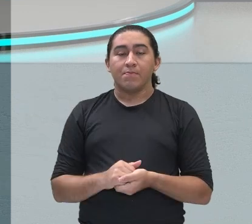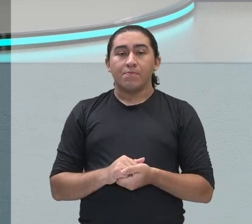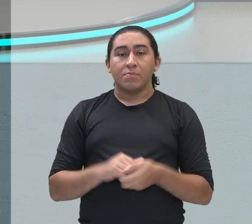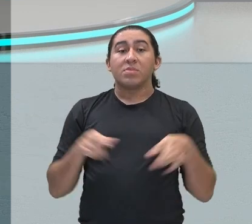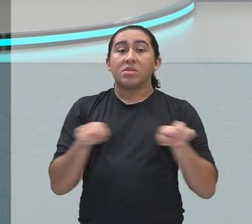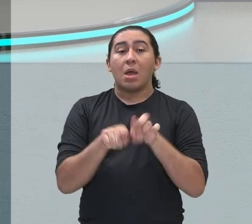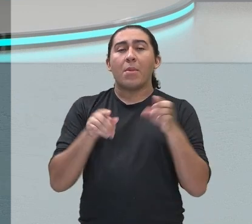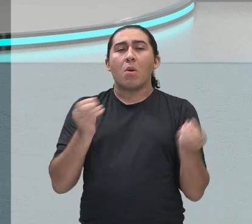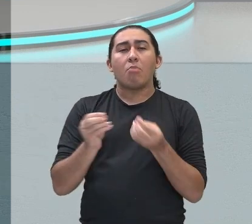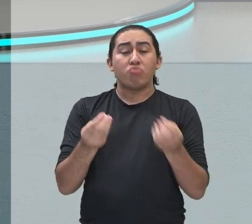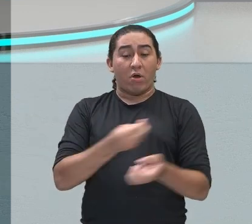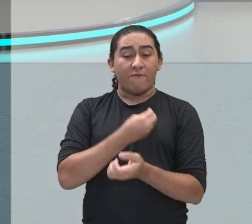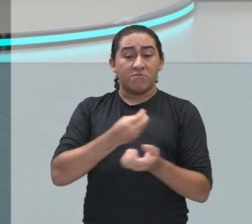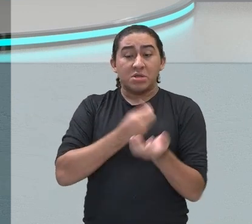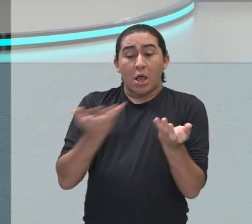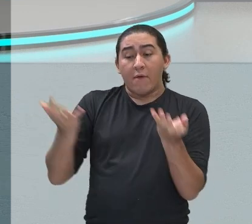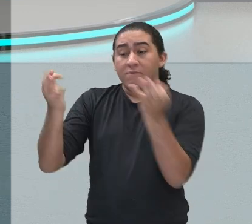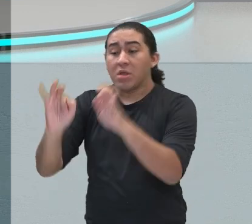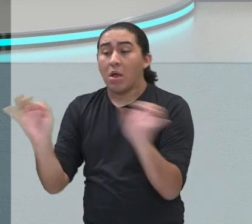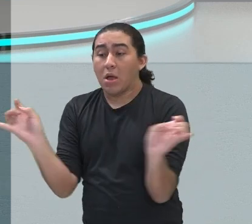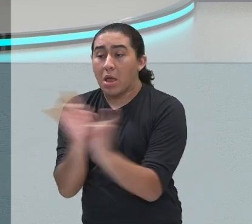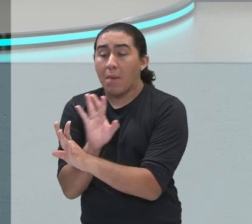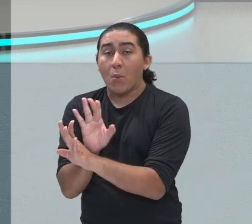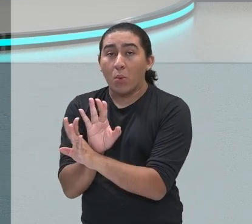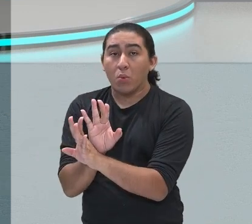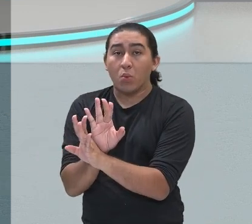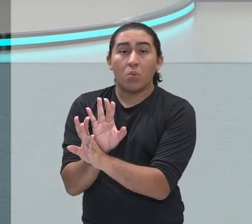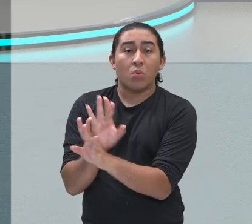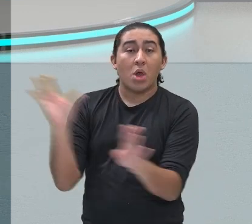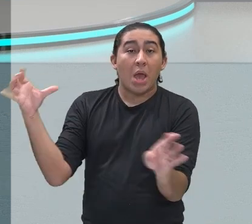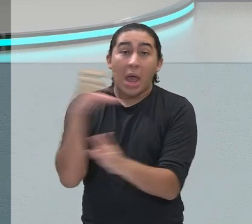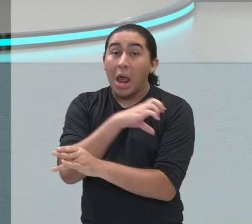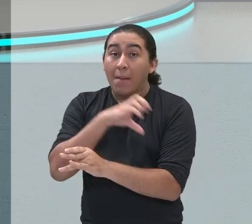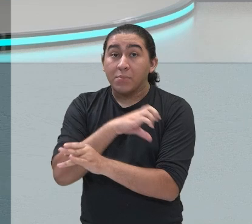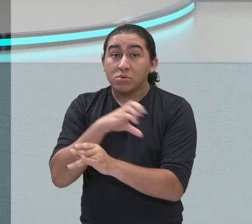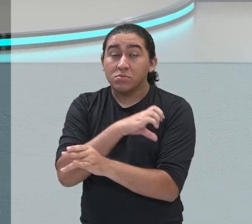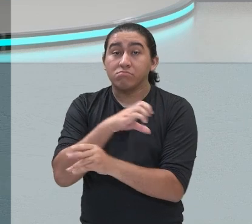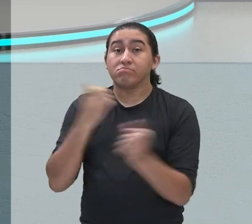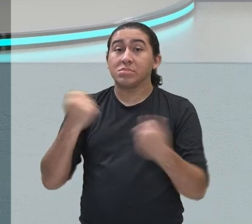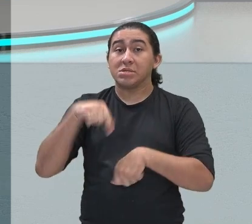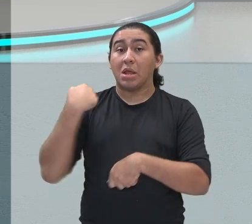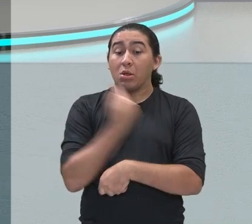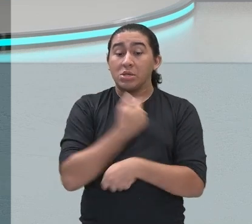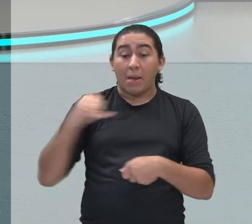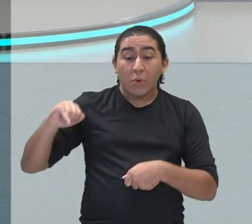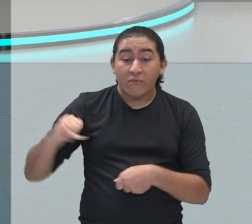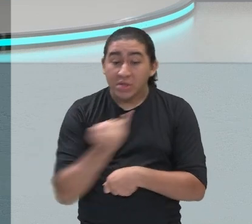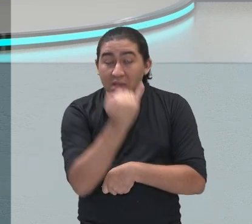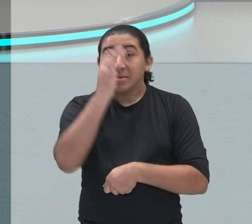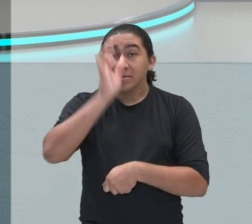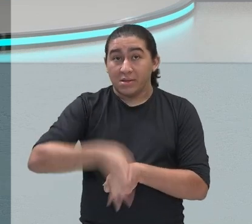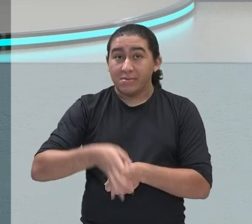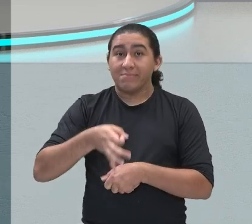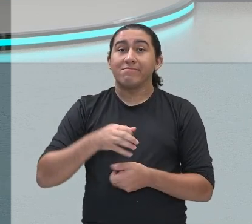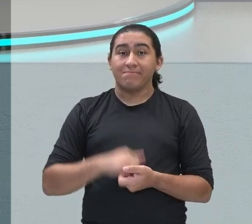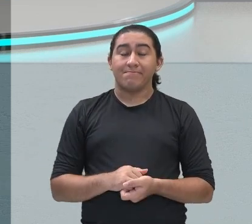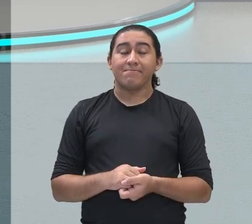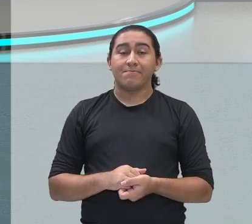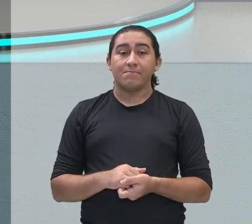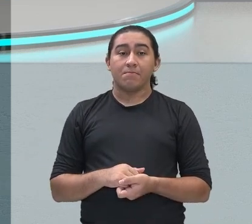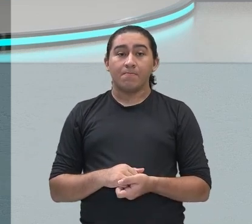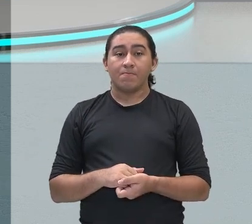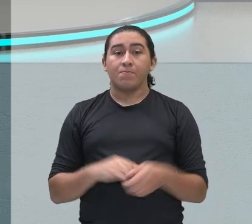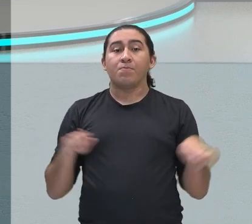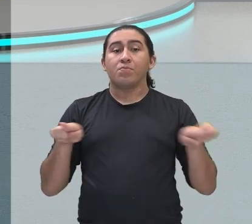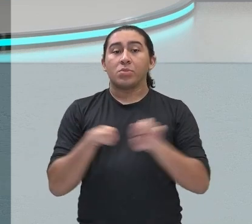finitude da vida. A vida é curta, a vida é breve, precisamos aproveitar a vida, né? Além